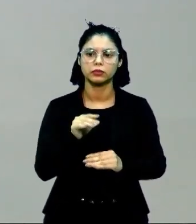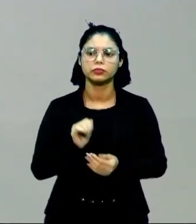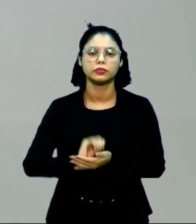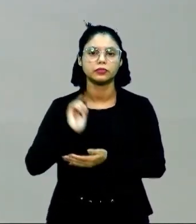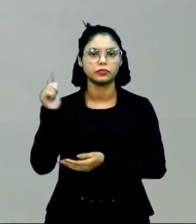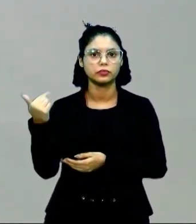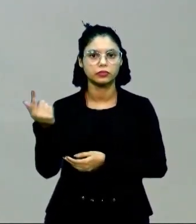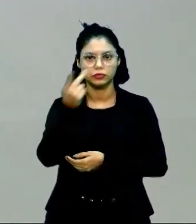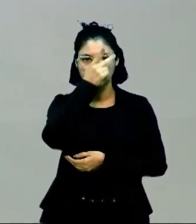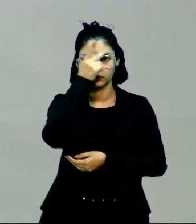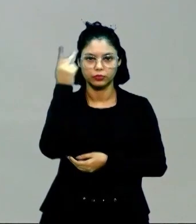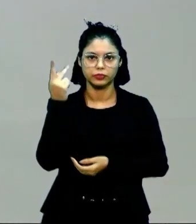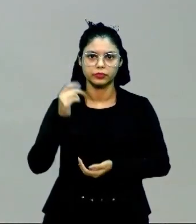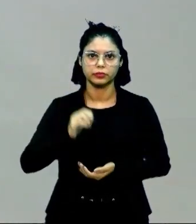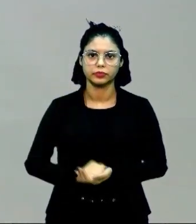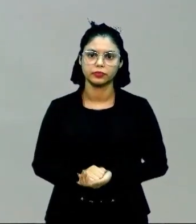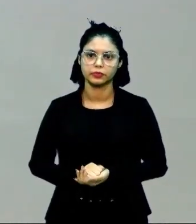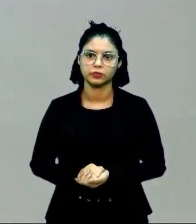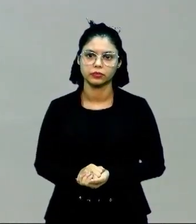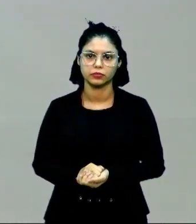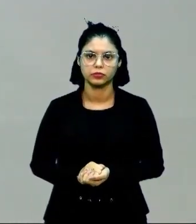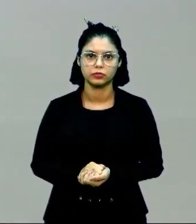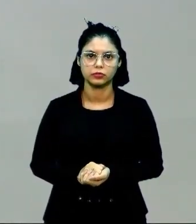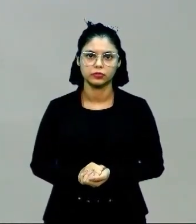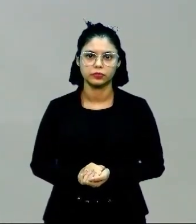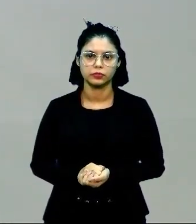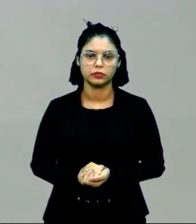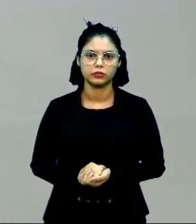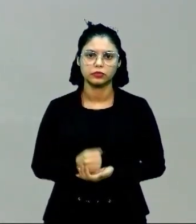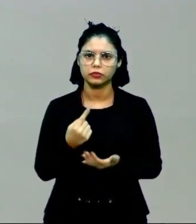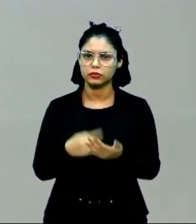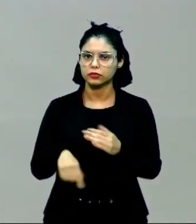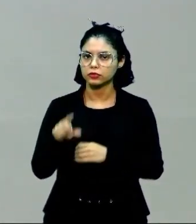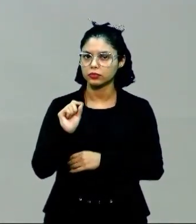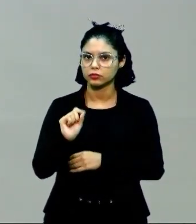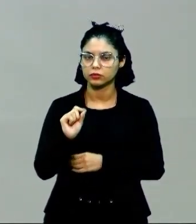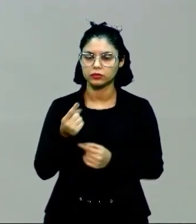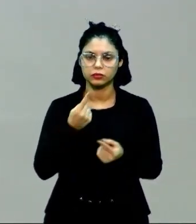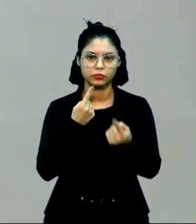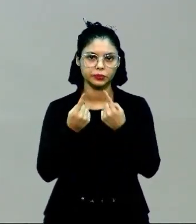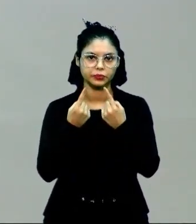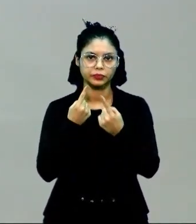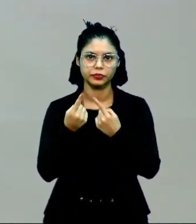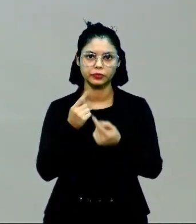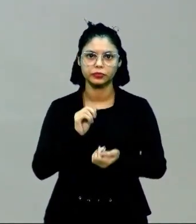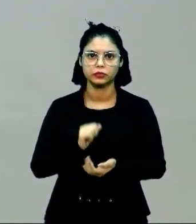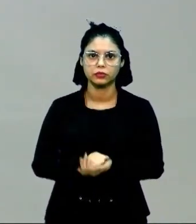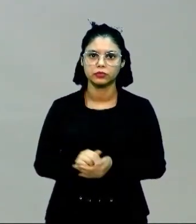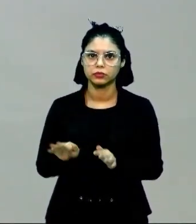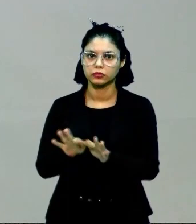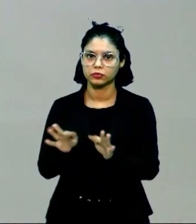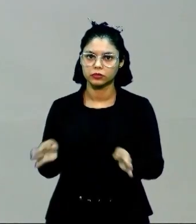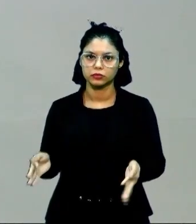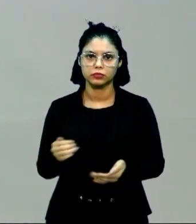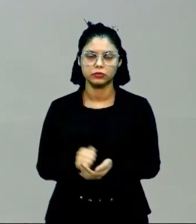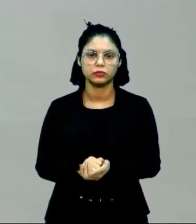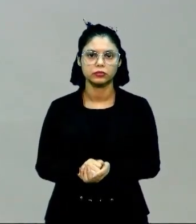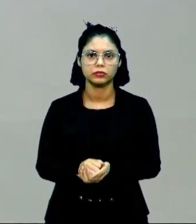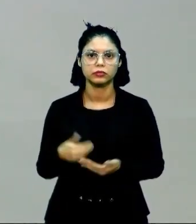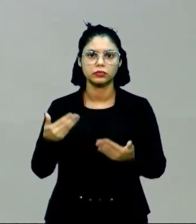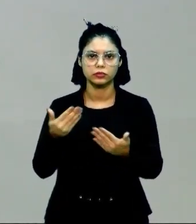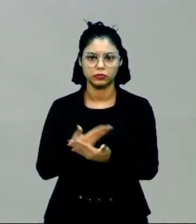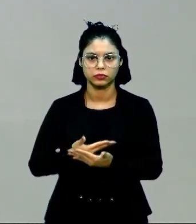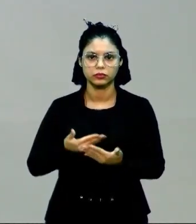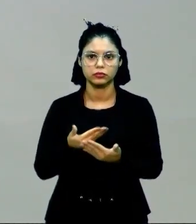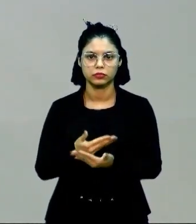de outras pessoas. Então eu somente tenho condições de conversar, eu simplesmente vou tratar